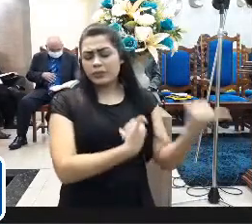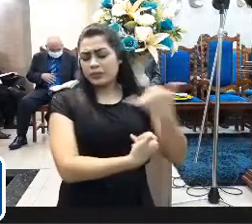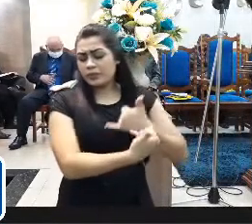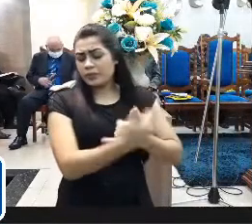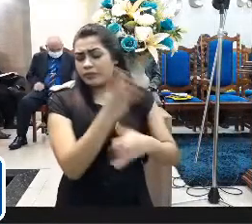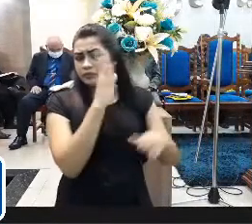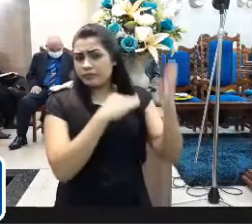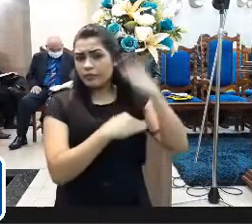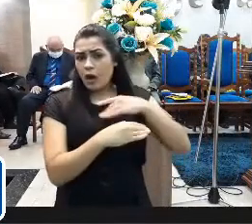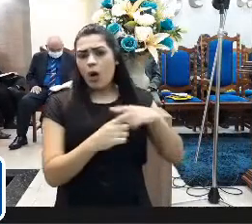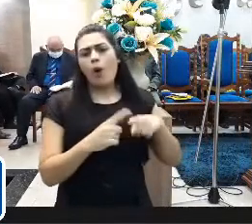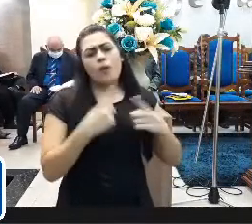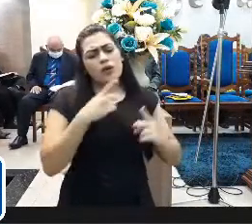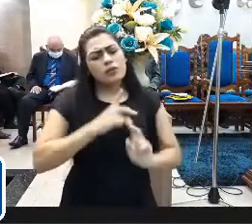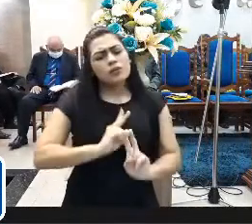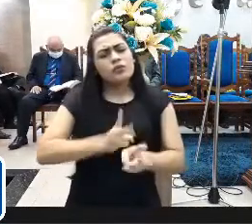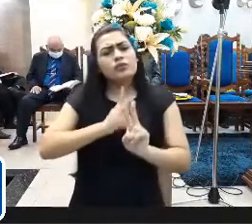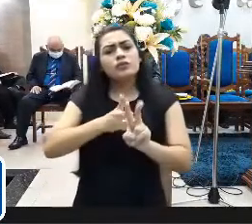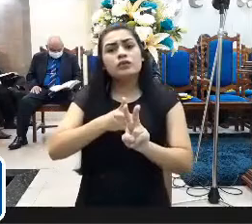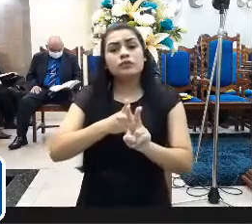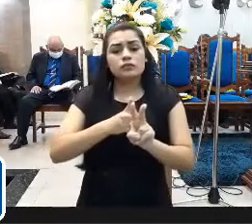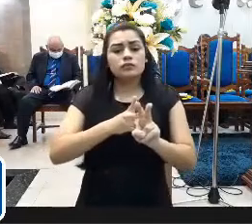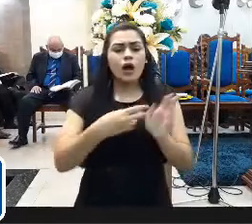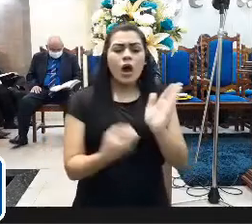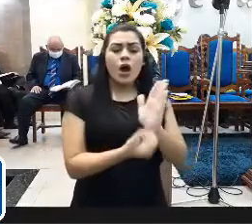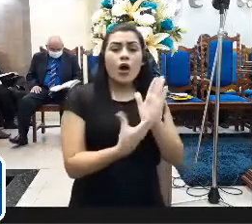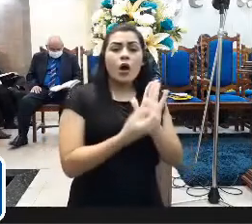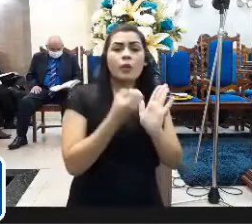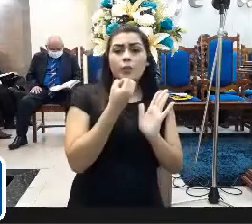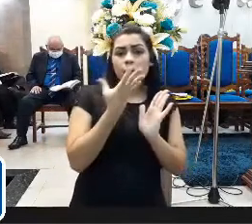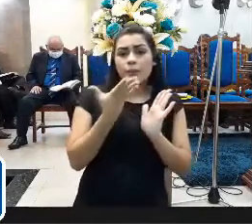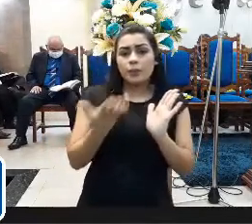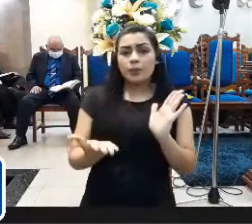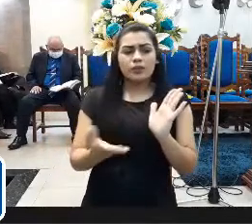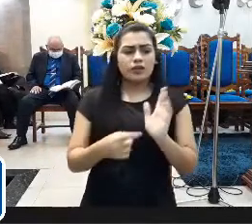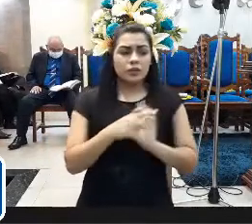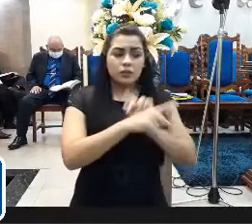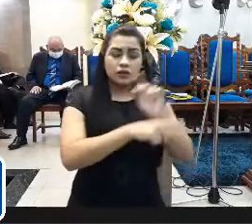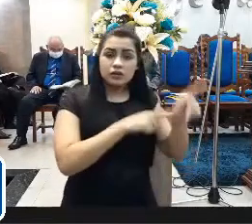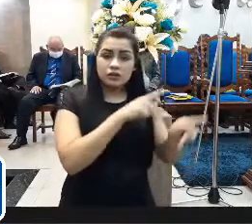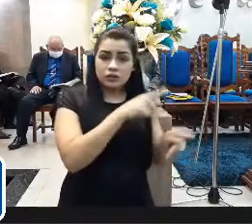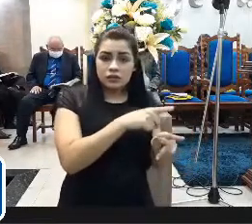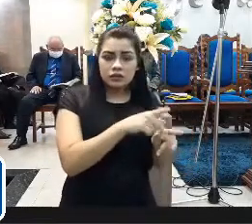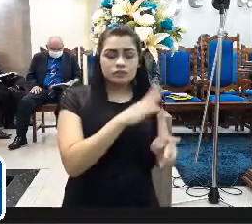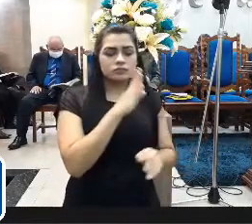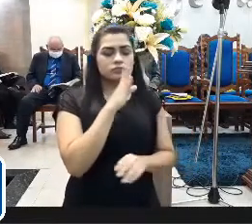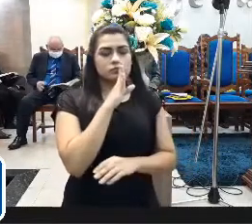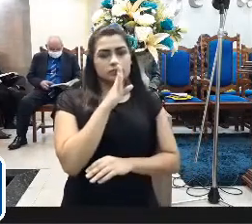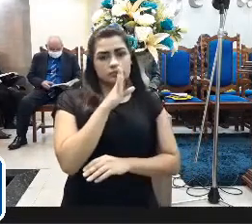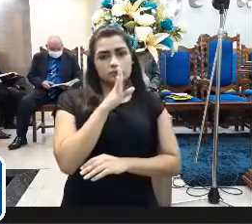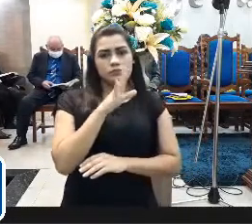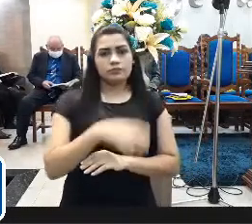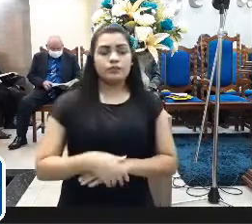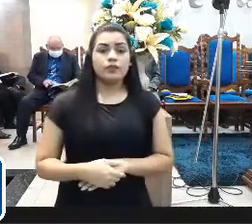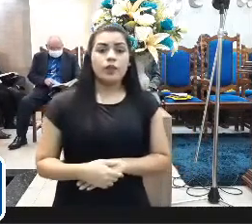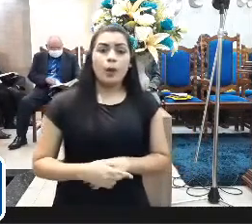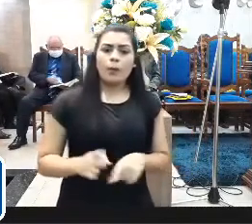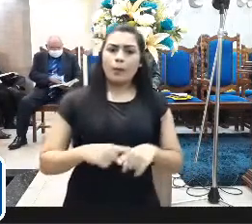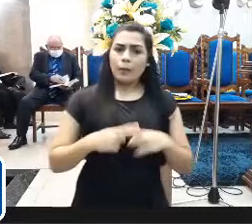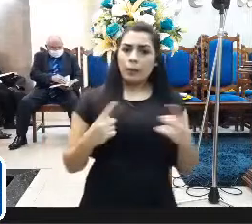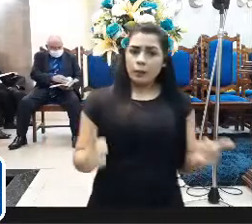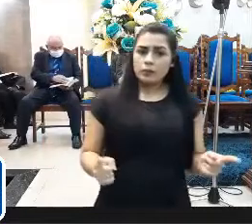vai tapando a boca deles. Glória a Deus. Olha capítulo 3, versículo 16, contudo façam isso